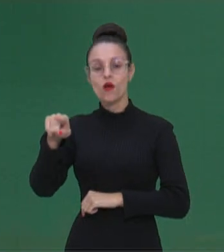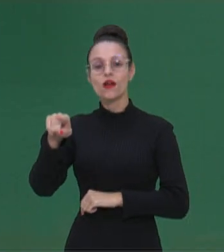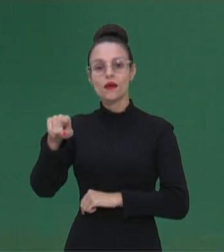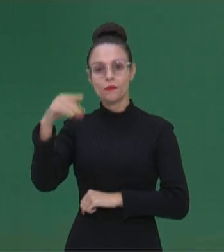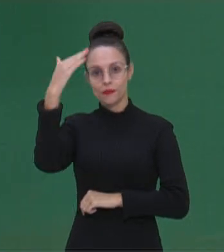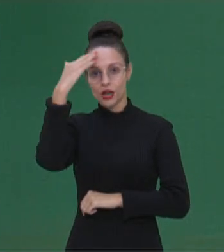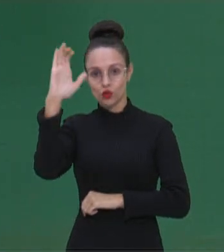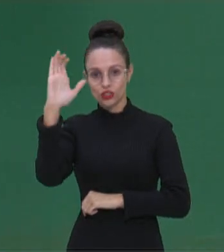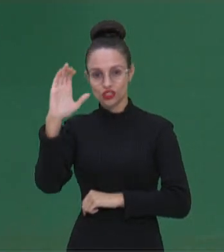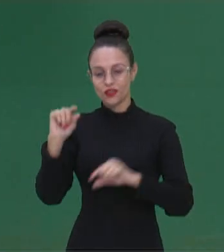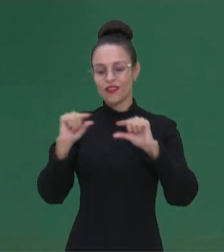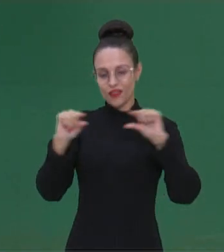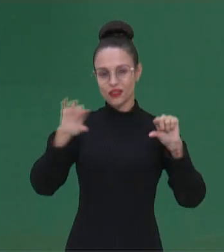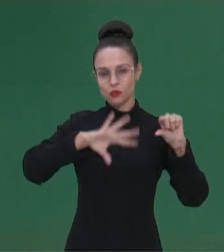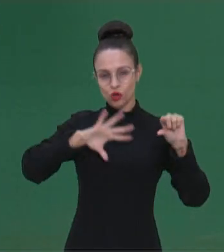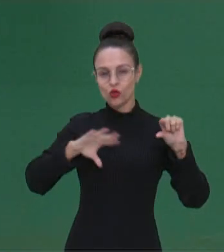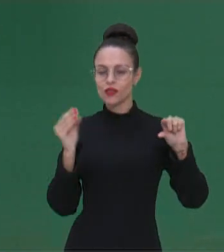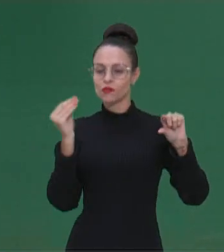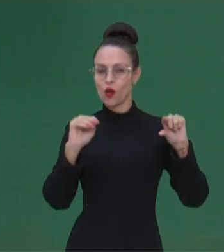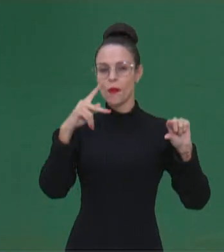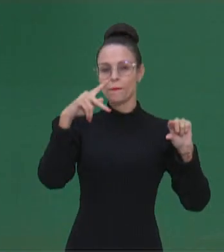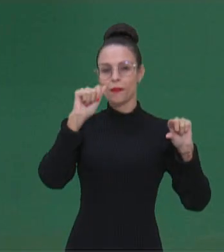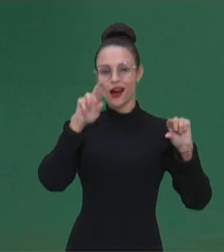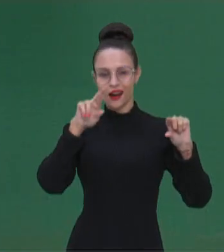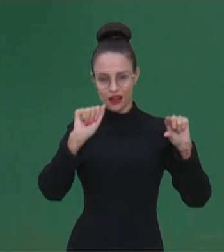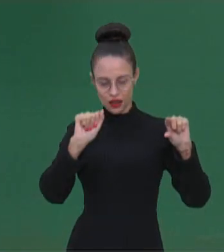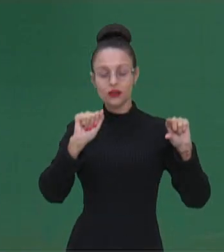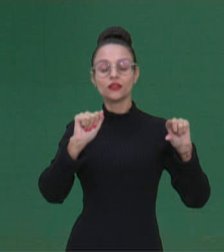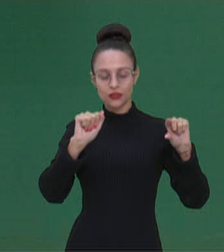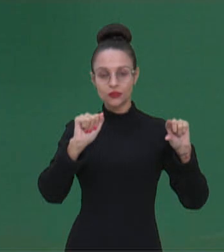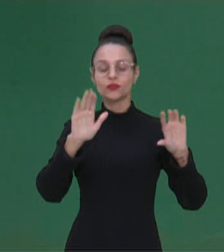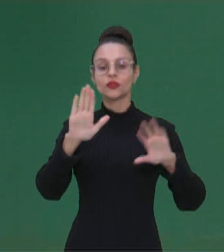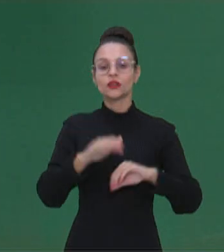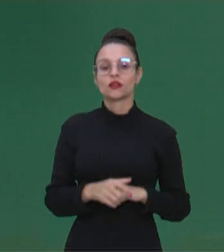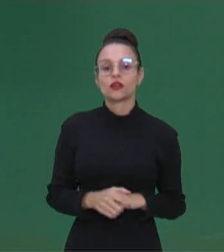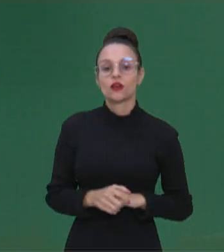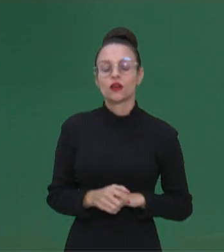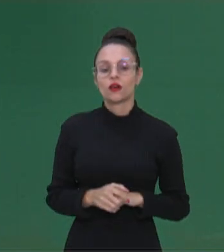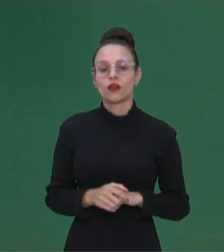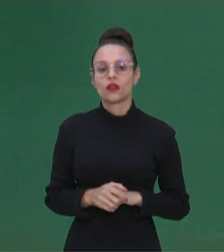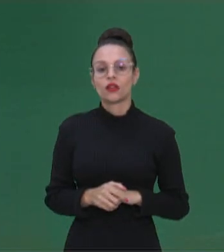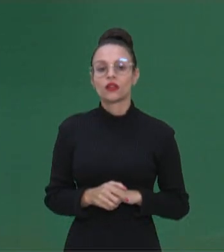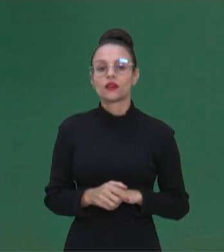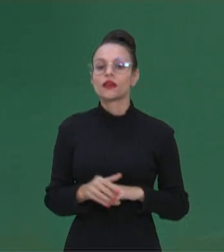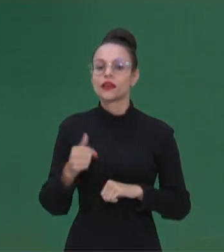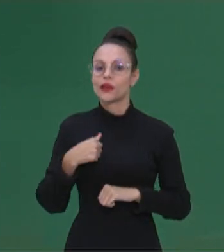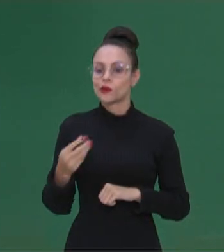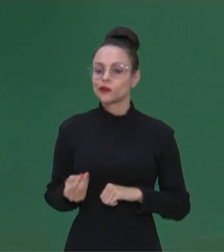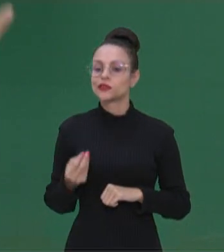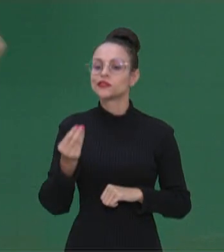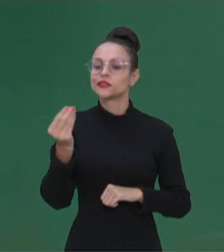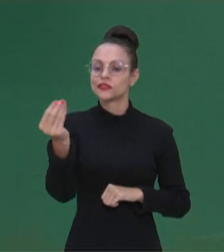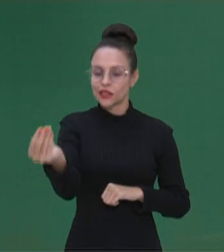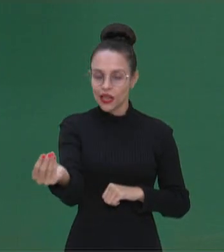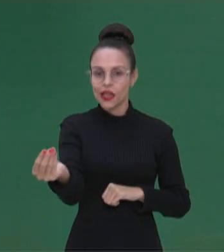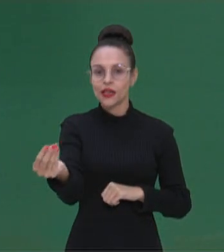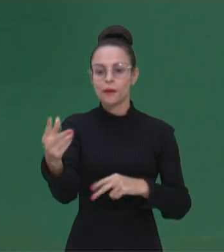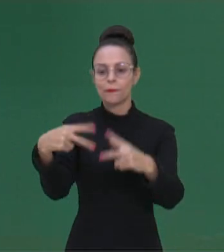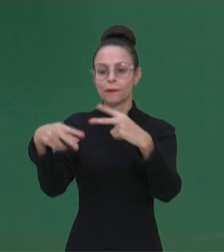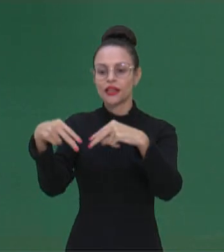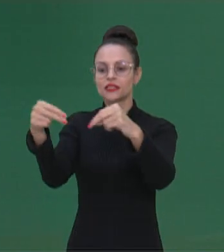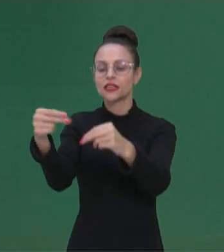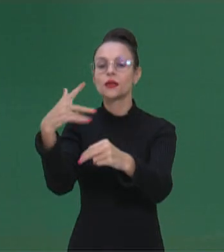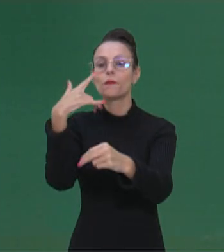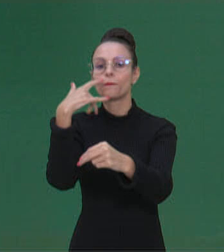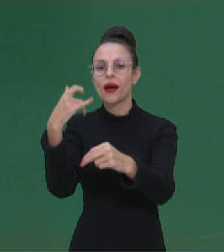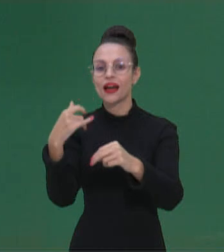exemplo. Ah, é o destino, beleza. E agora, eu dei o presente para meu